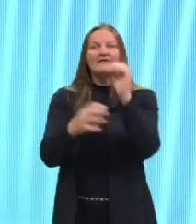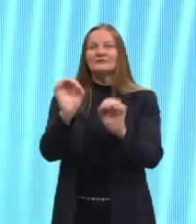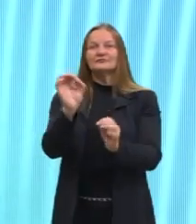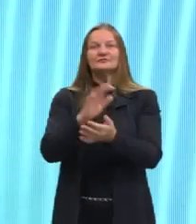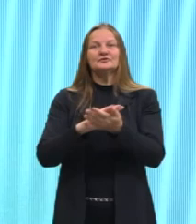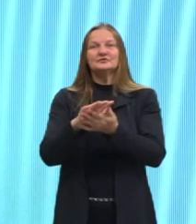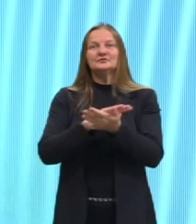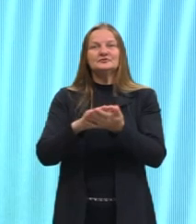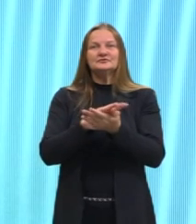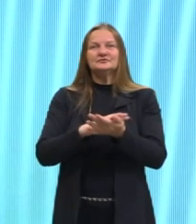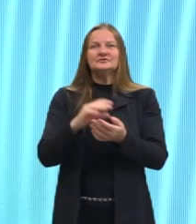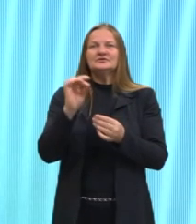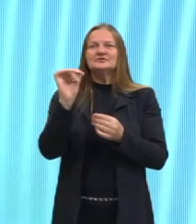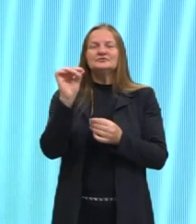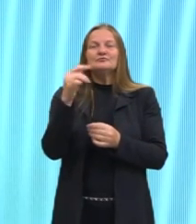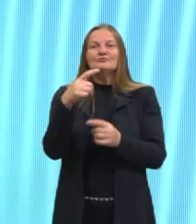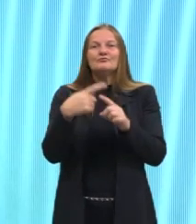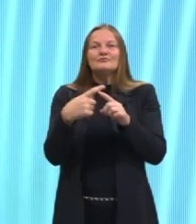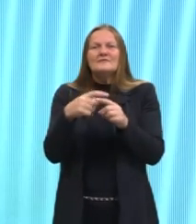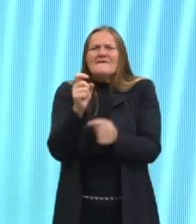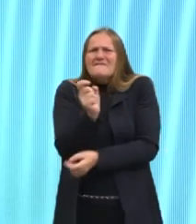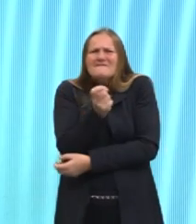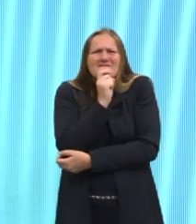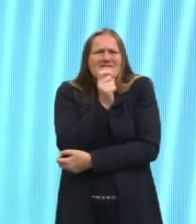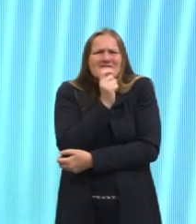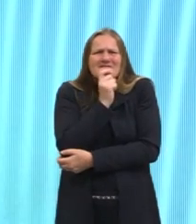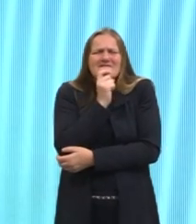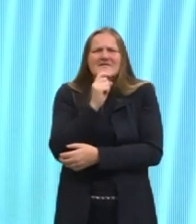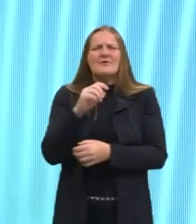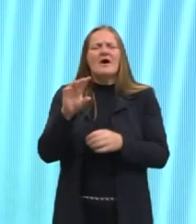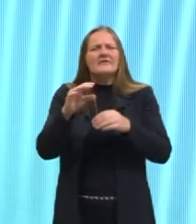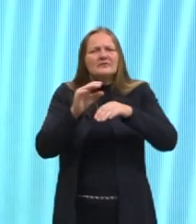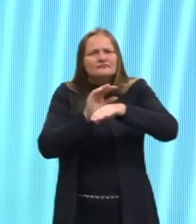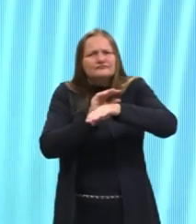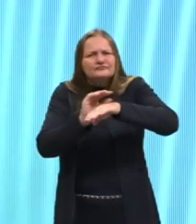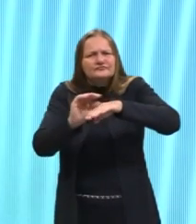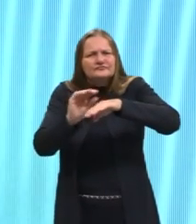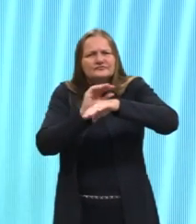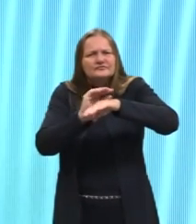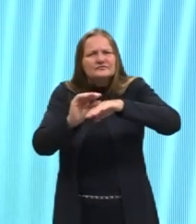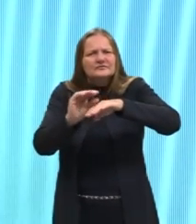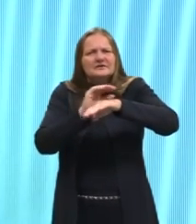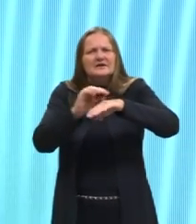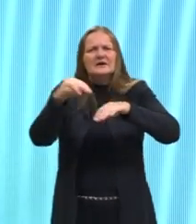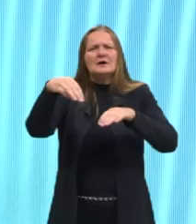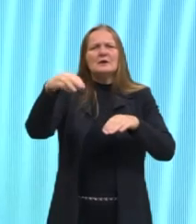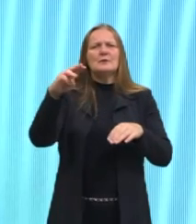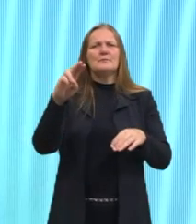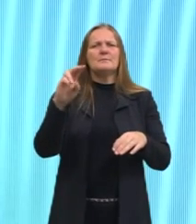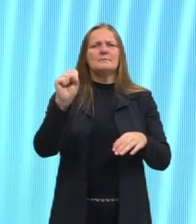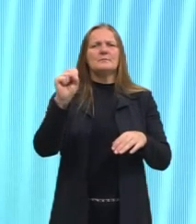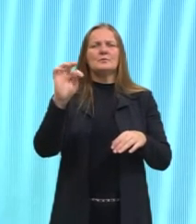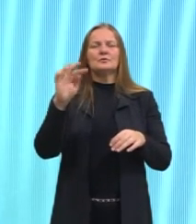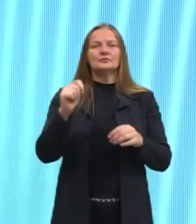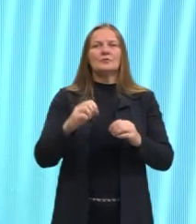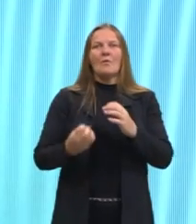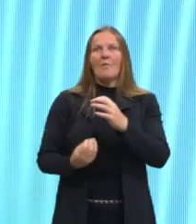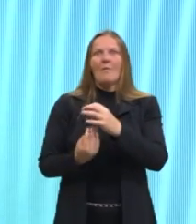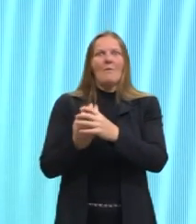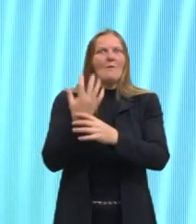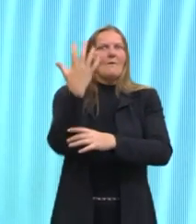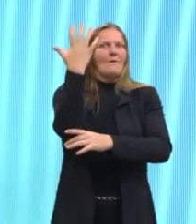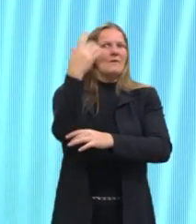ter um link né lá mostra isso aí vai ter algum musgo alguma coisa adaptada e não é muito grande porque tu não tem